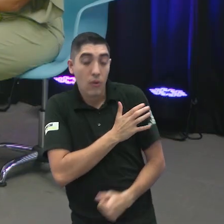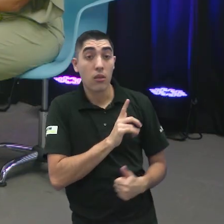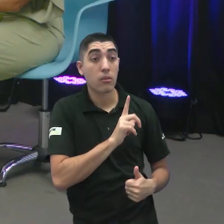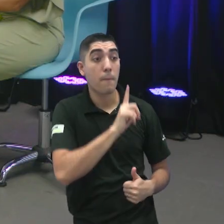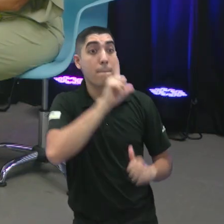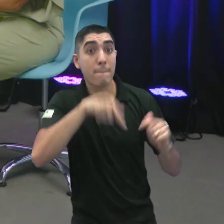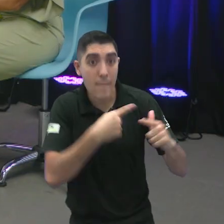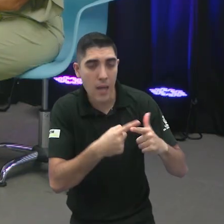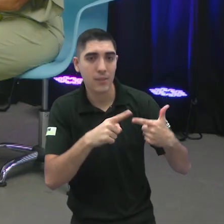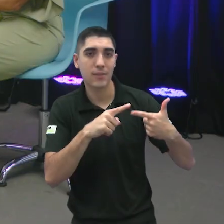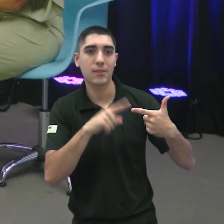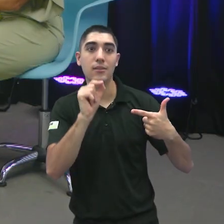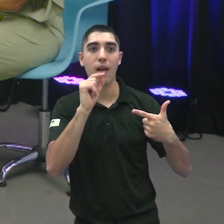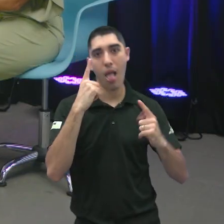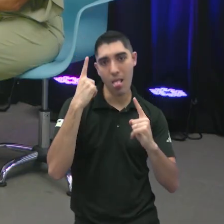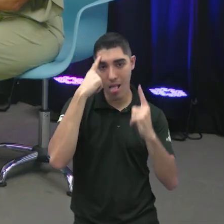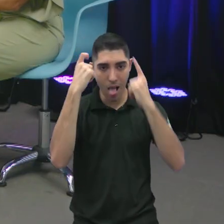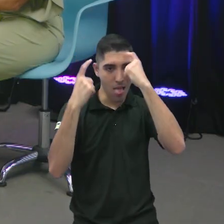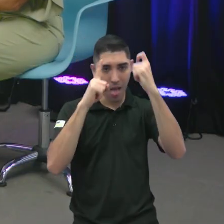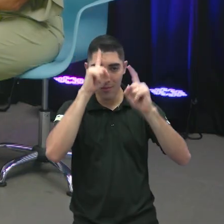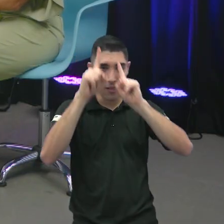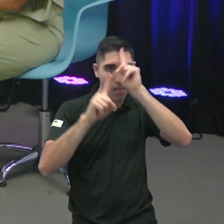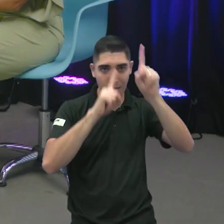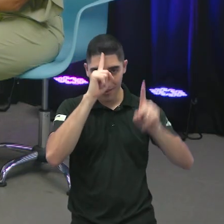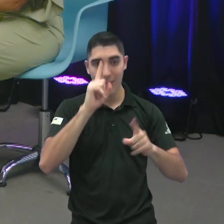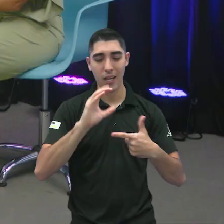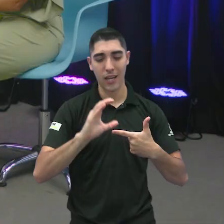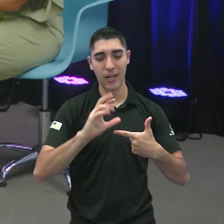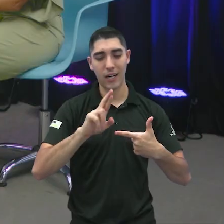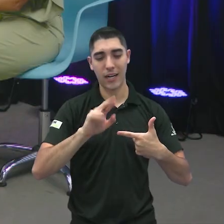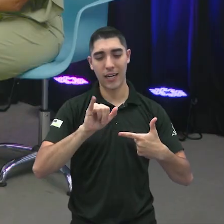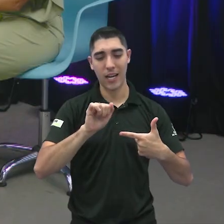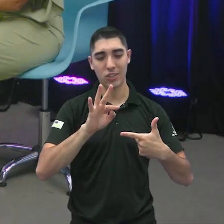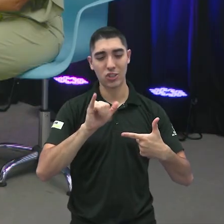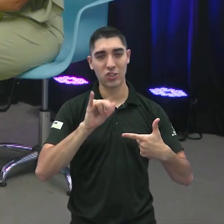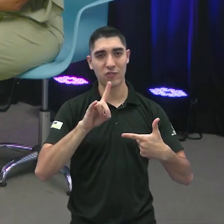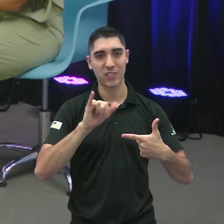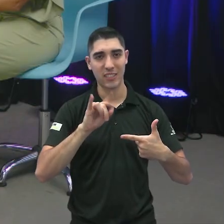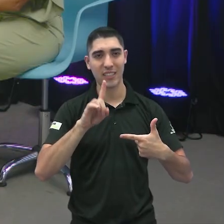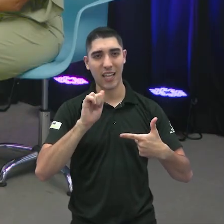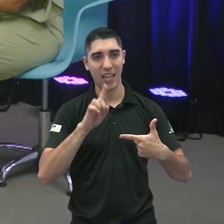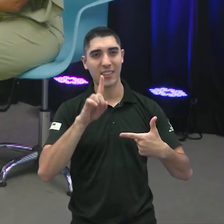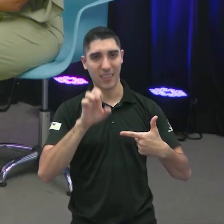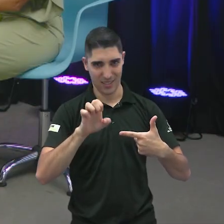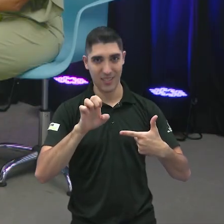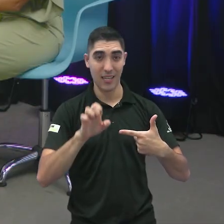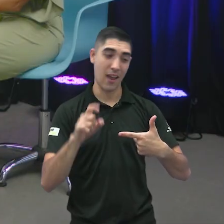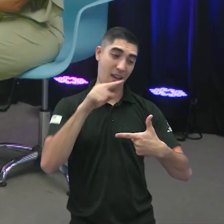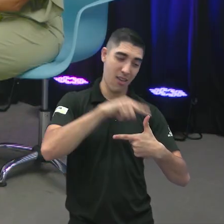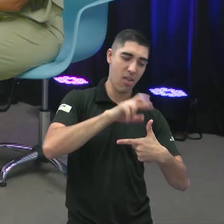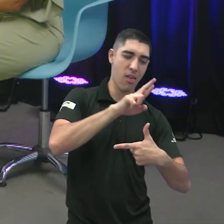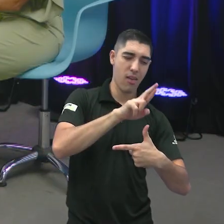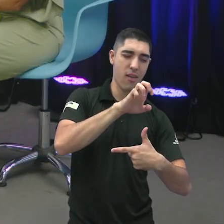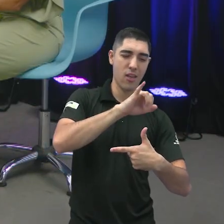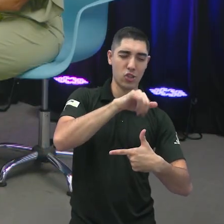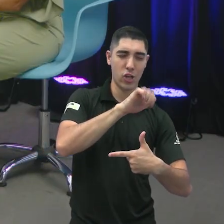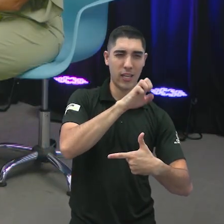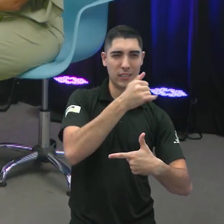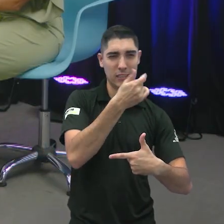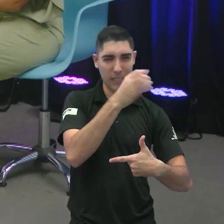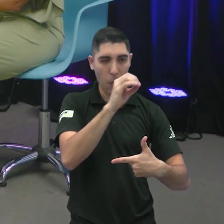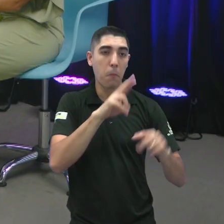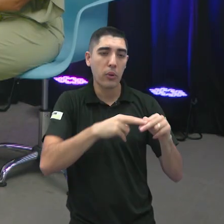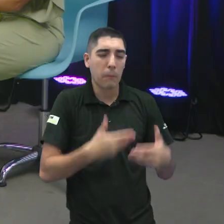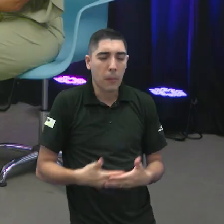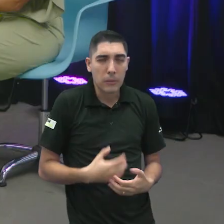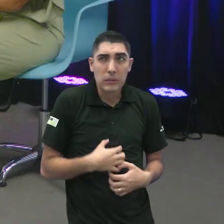criatividade. E quando essa dor se repete ao longo da vida adulta, essa pessoa vai sentir com muito mais intensidade do que outras pessoas.